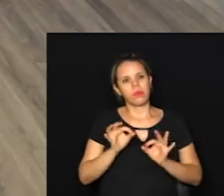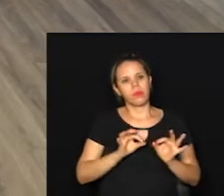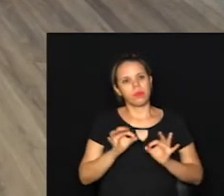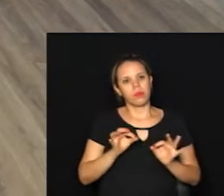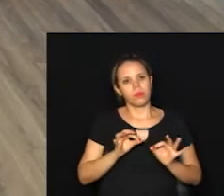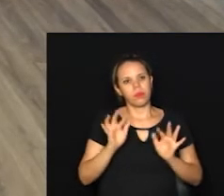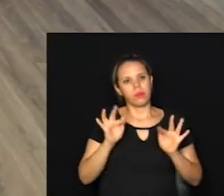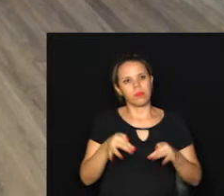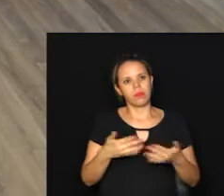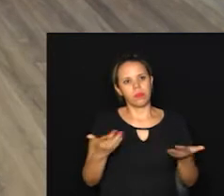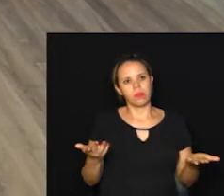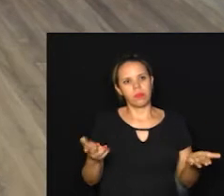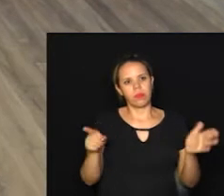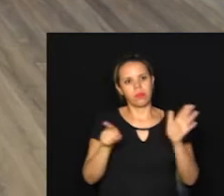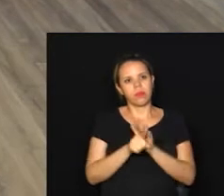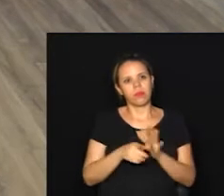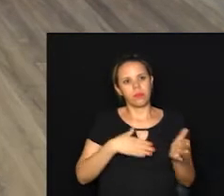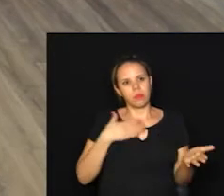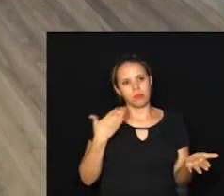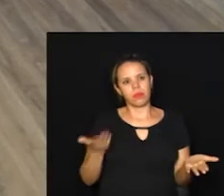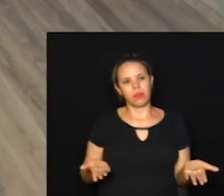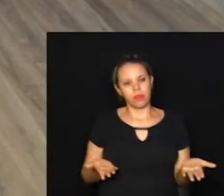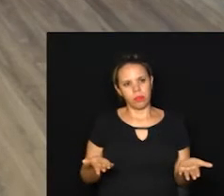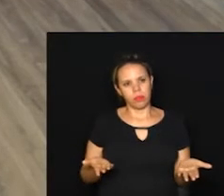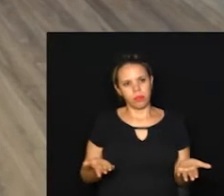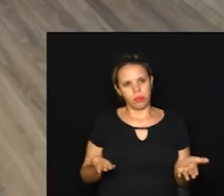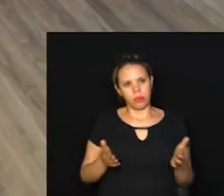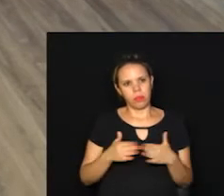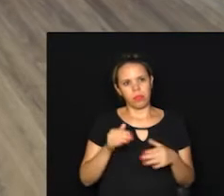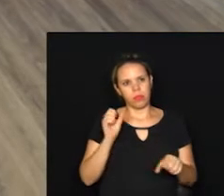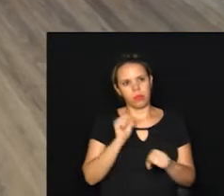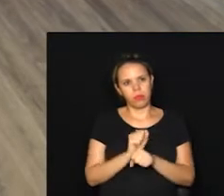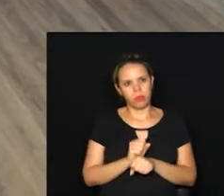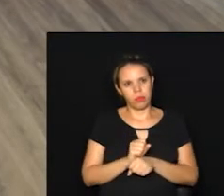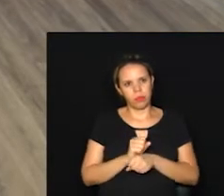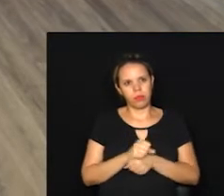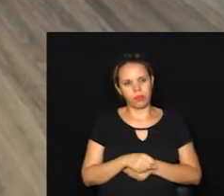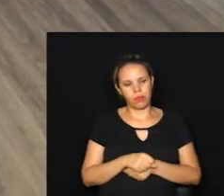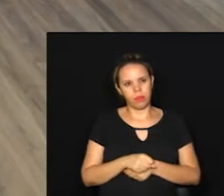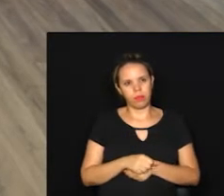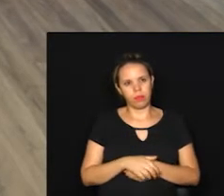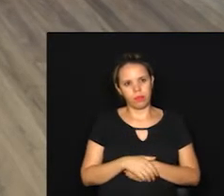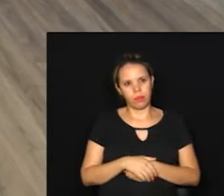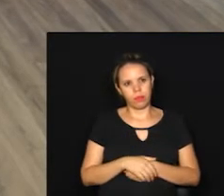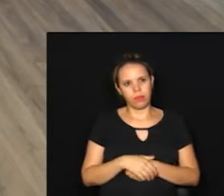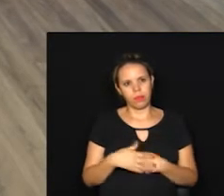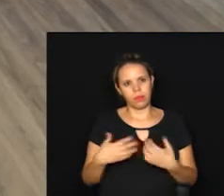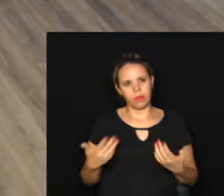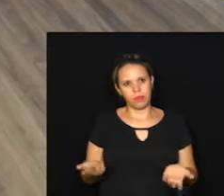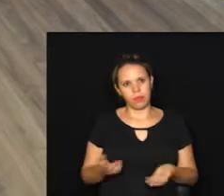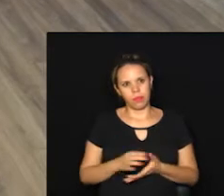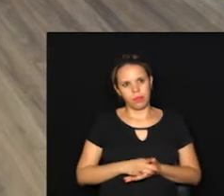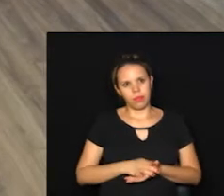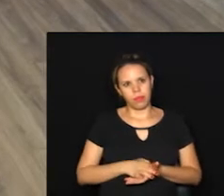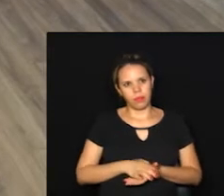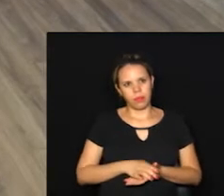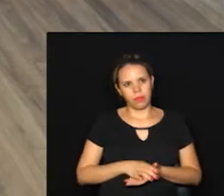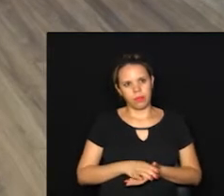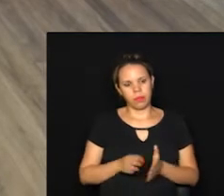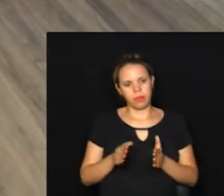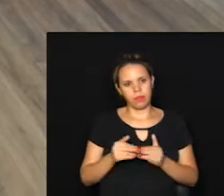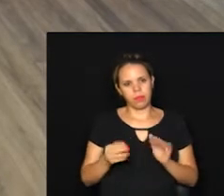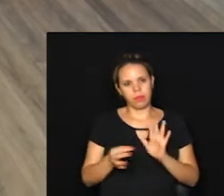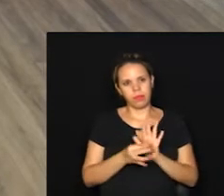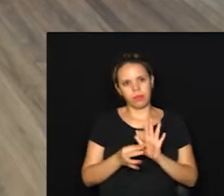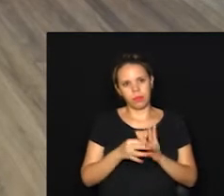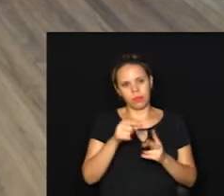esse final aí? Alguma surpresa? Gabriel Castro pediu para o Stefan esperar, o Mariolane está aqui. E aí? O palpite